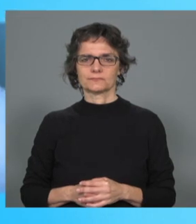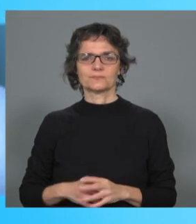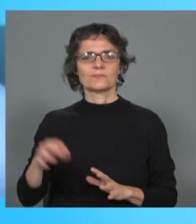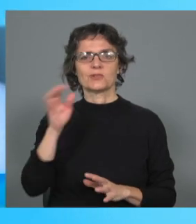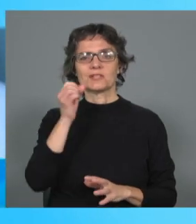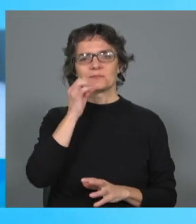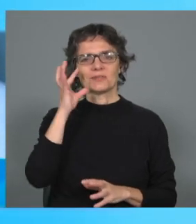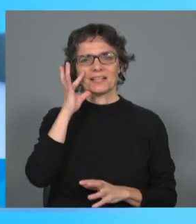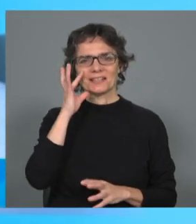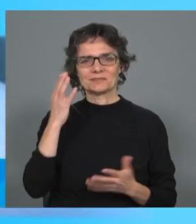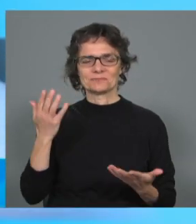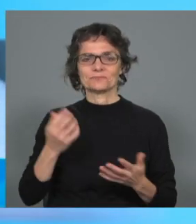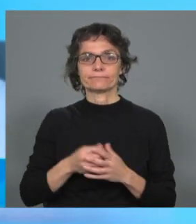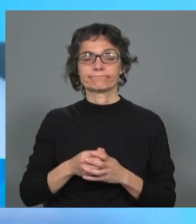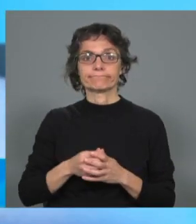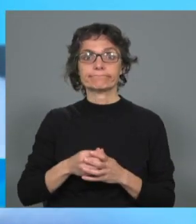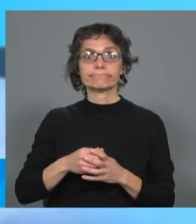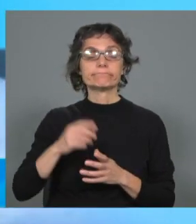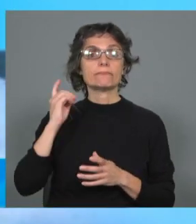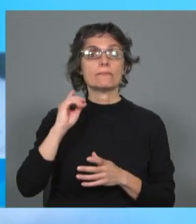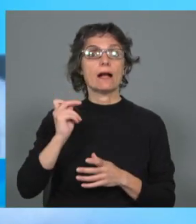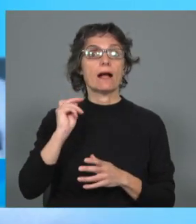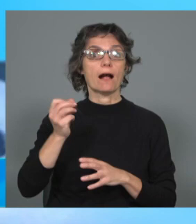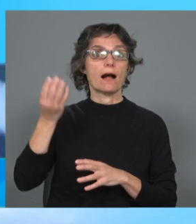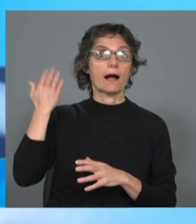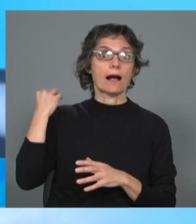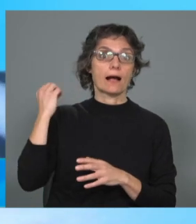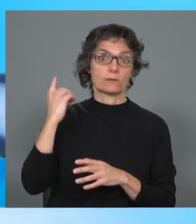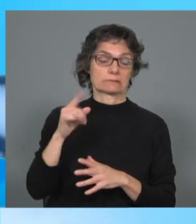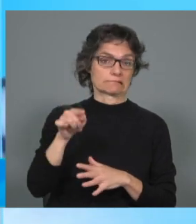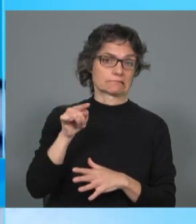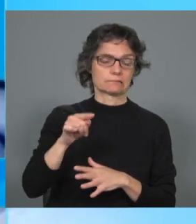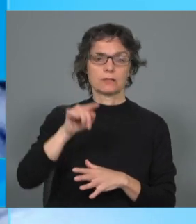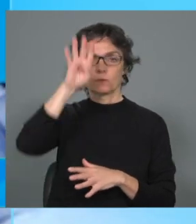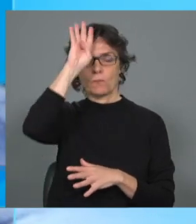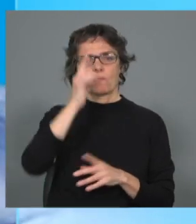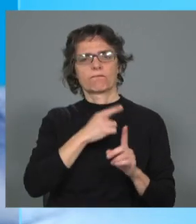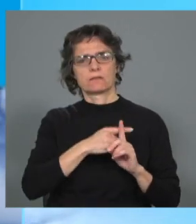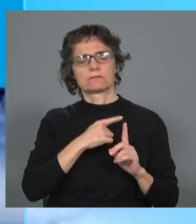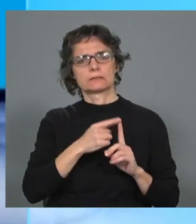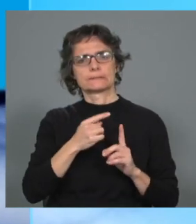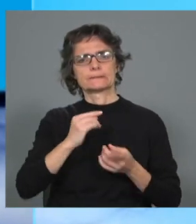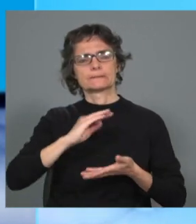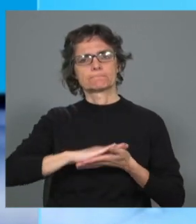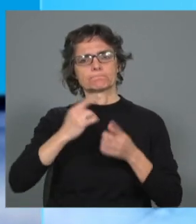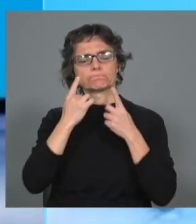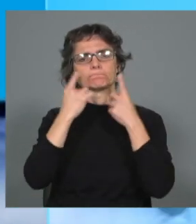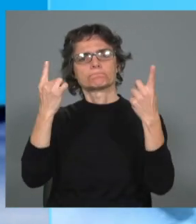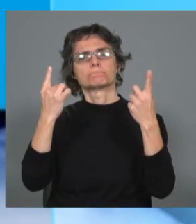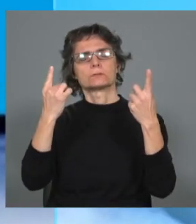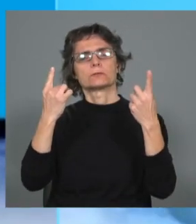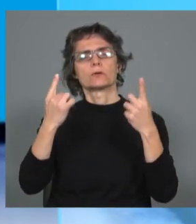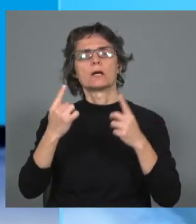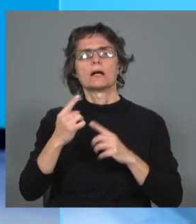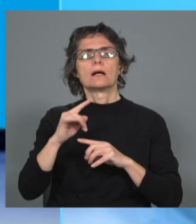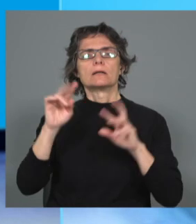Olá, muito boa tarde. Foi há 6 anos que o Papa Francisco publicou a exortação apostólica sobre a família Amoris Laetitia, a alegria do